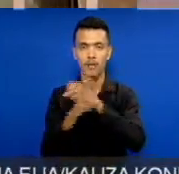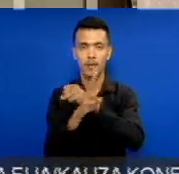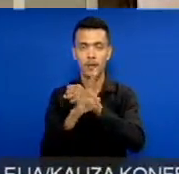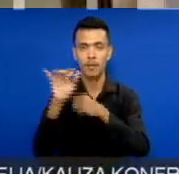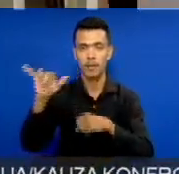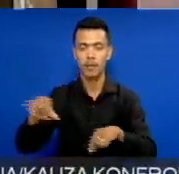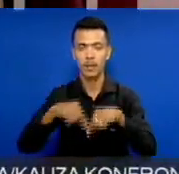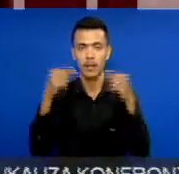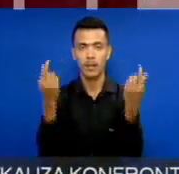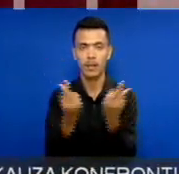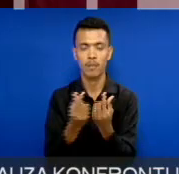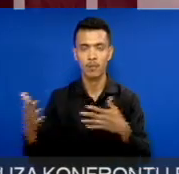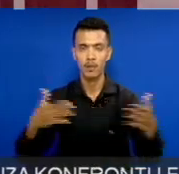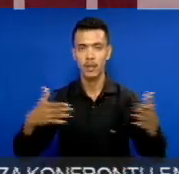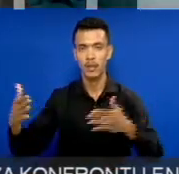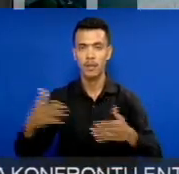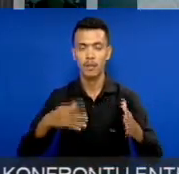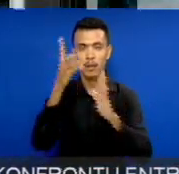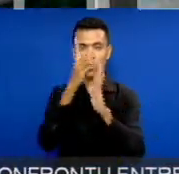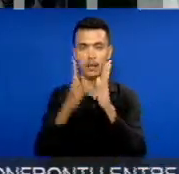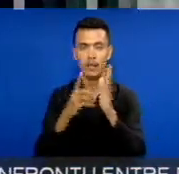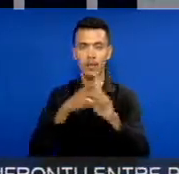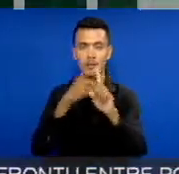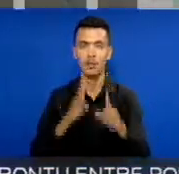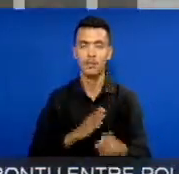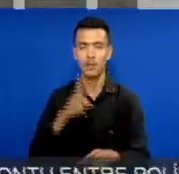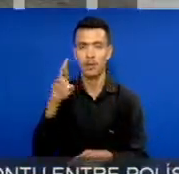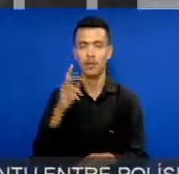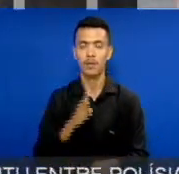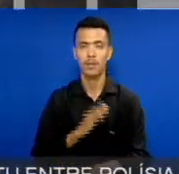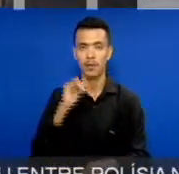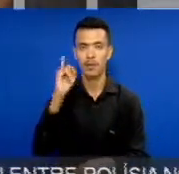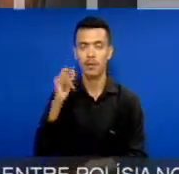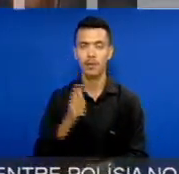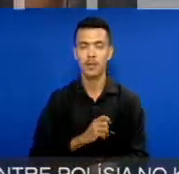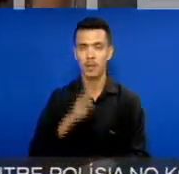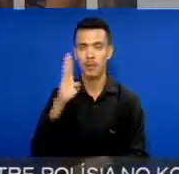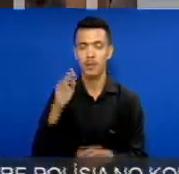Equipa CEPS-mos recolhe dados provisórios Rusi Becora, Becusi Craic, Taibesi,